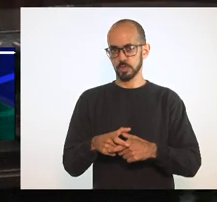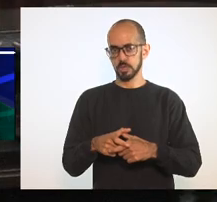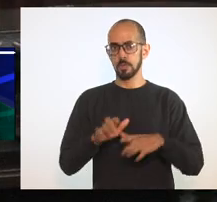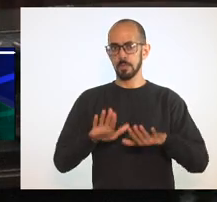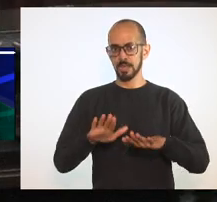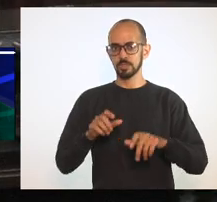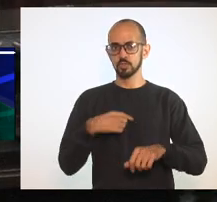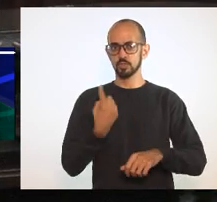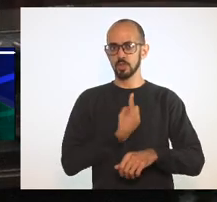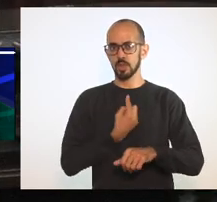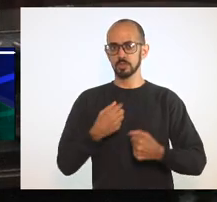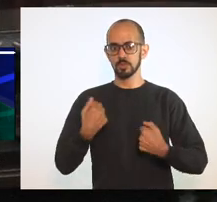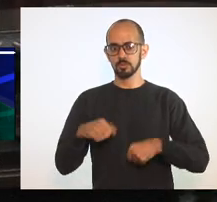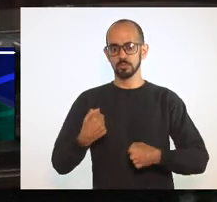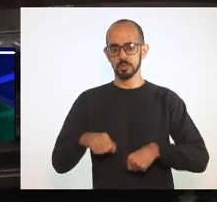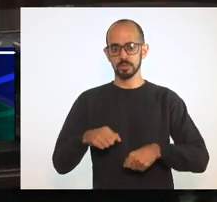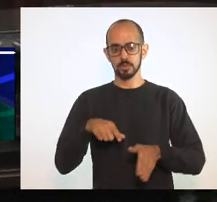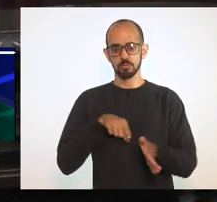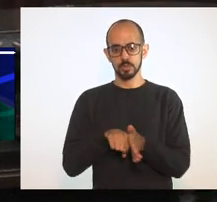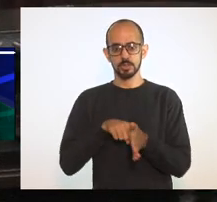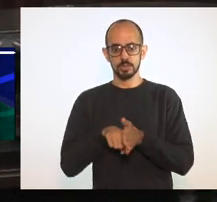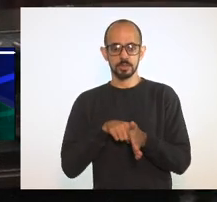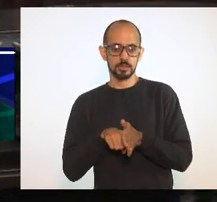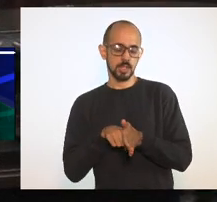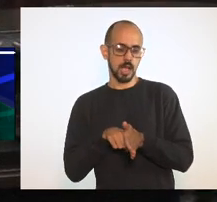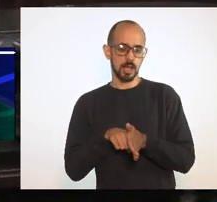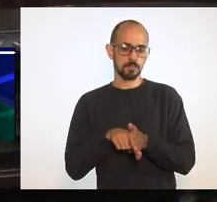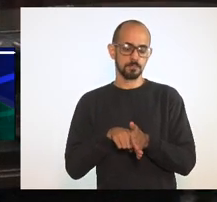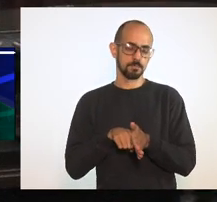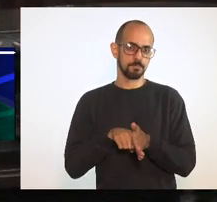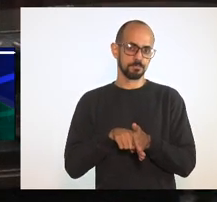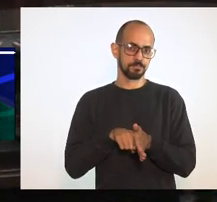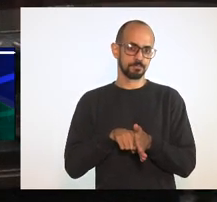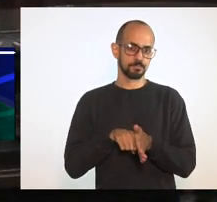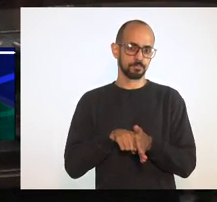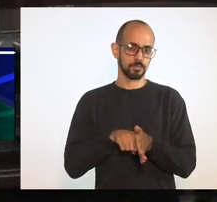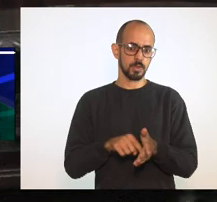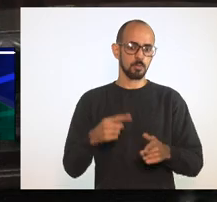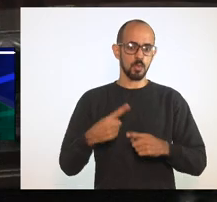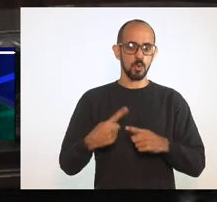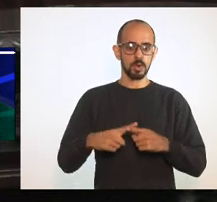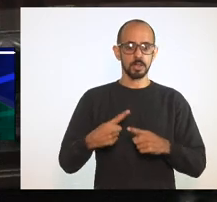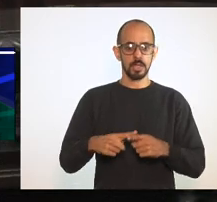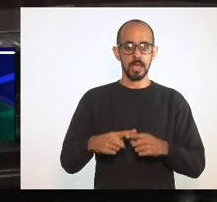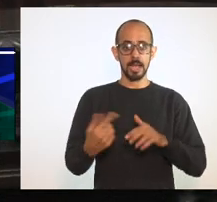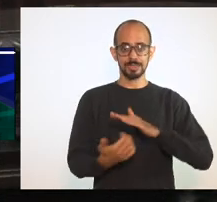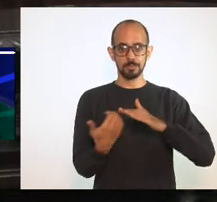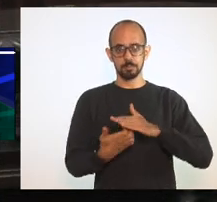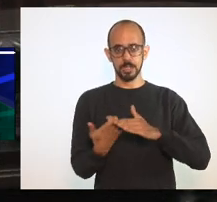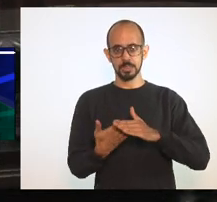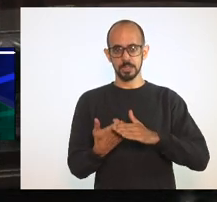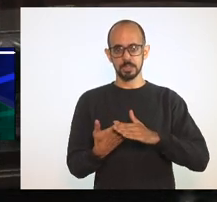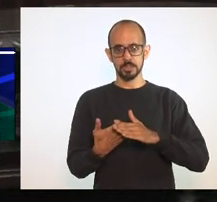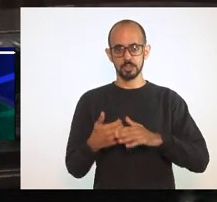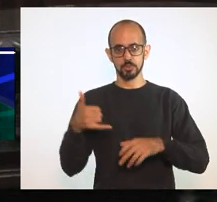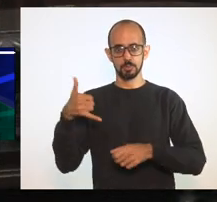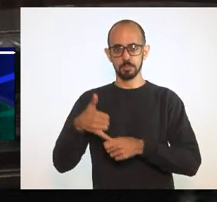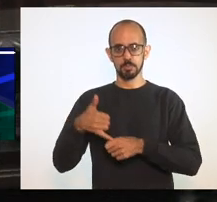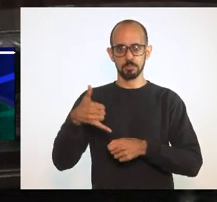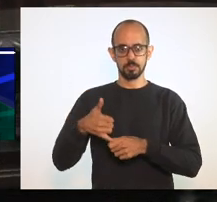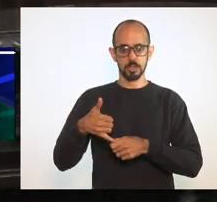pouco e a gente vê que as concessionárias, as petroleiras, elas abatem